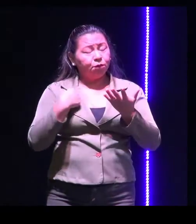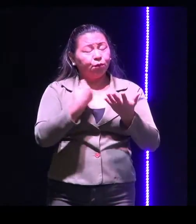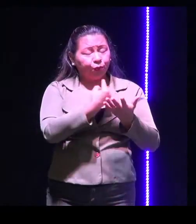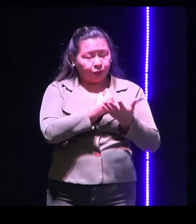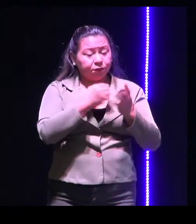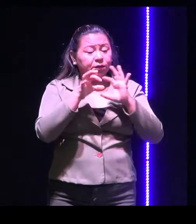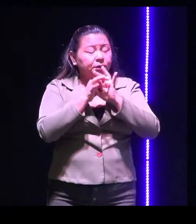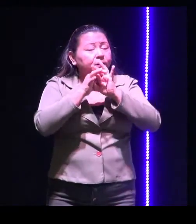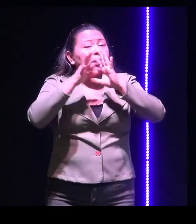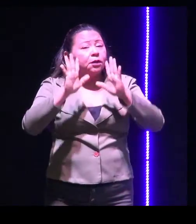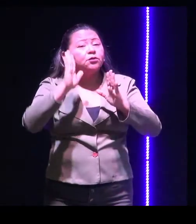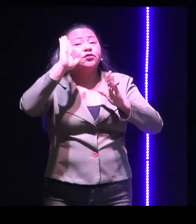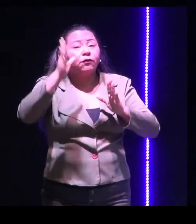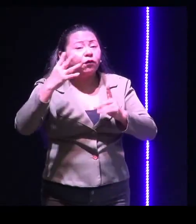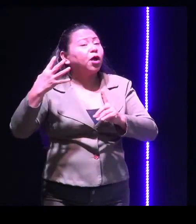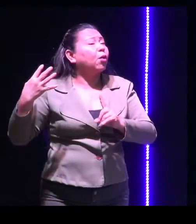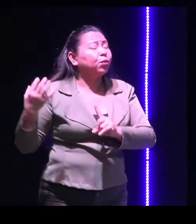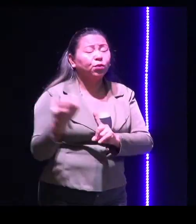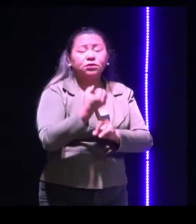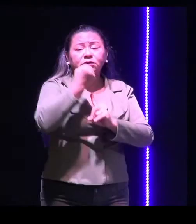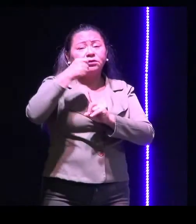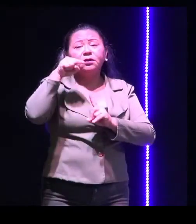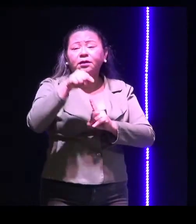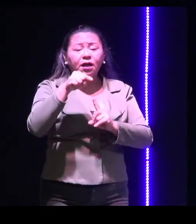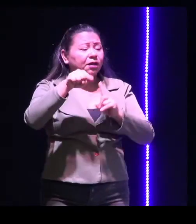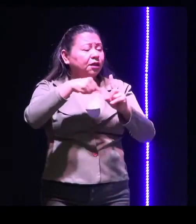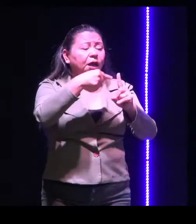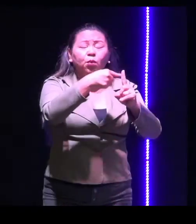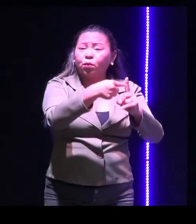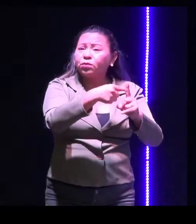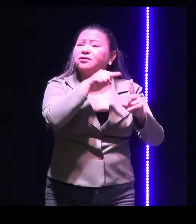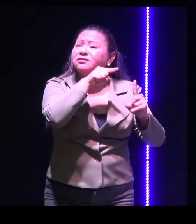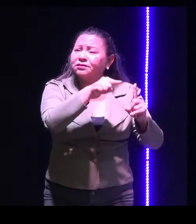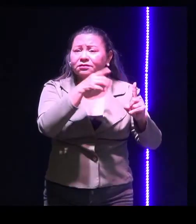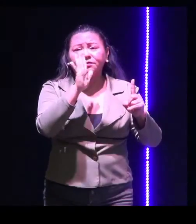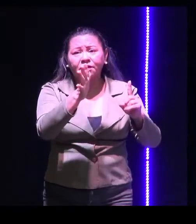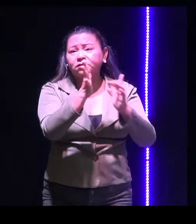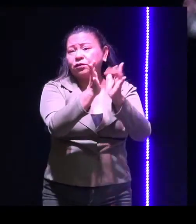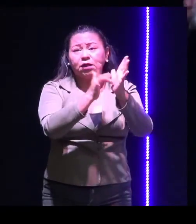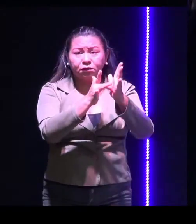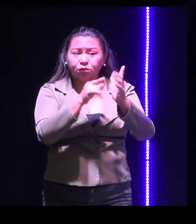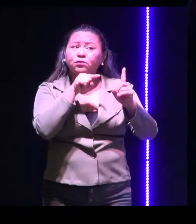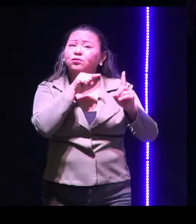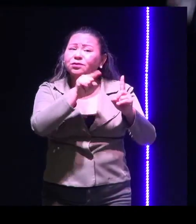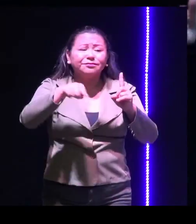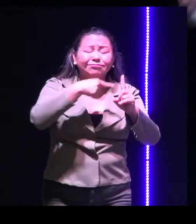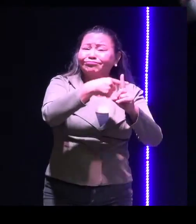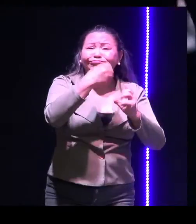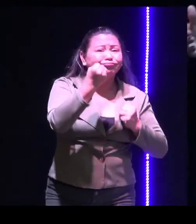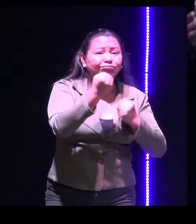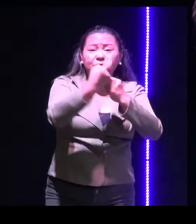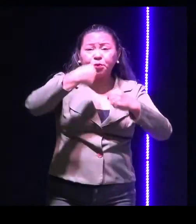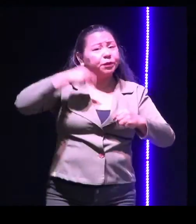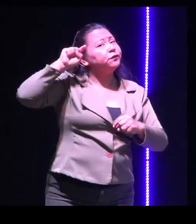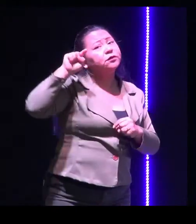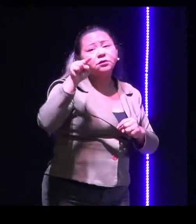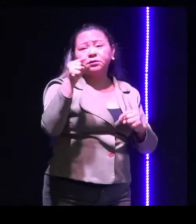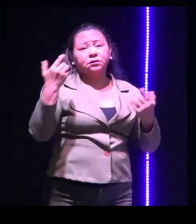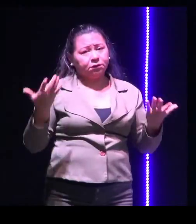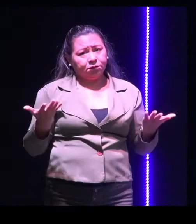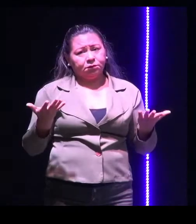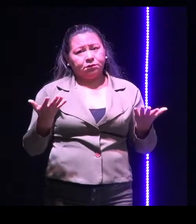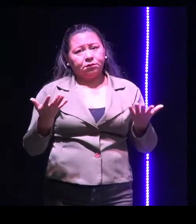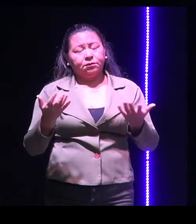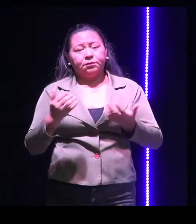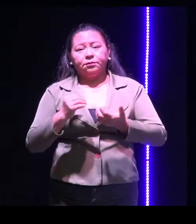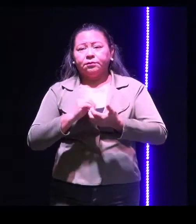Nossa liberdade já foi conquistada, o preço já foi pago. Jesus já pagou o preço por mim